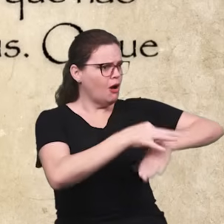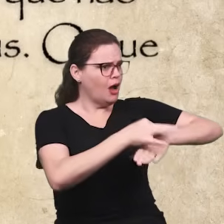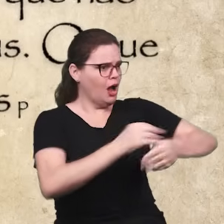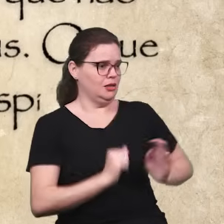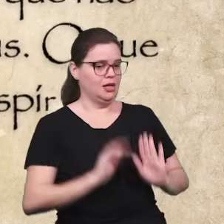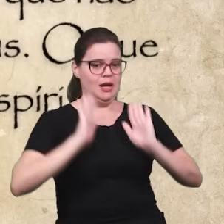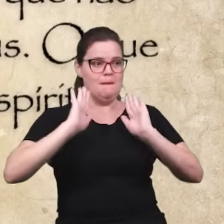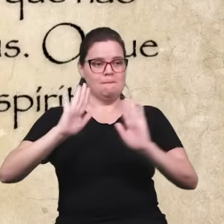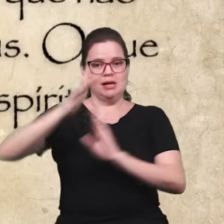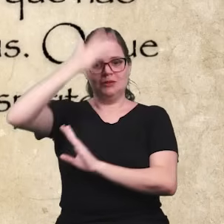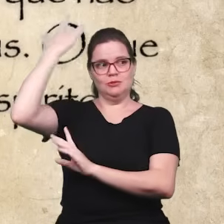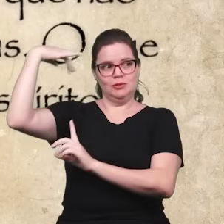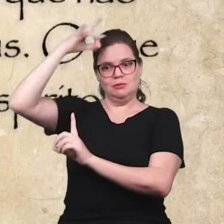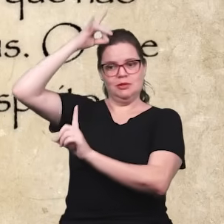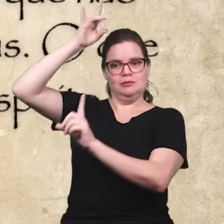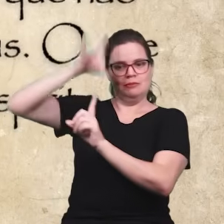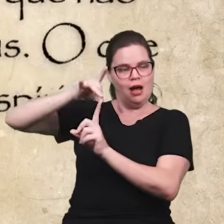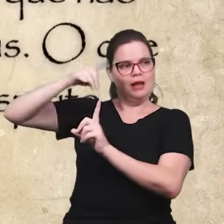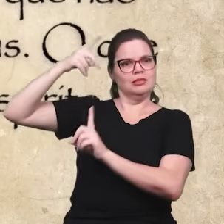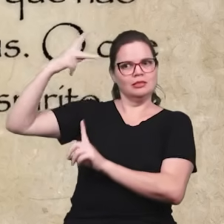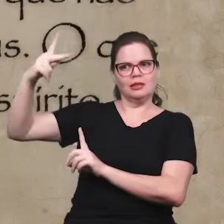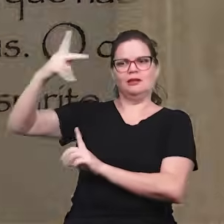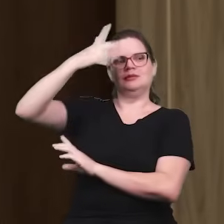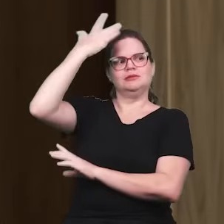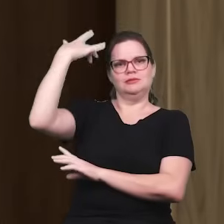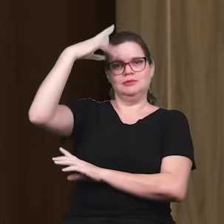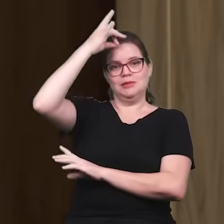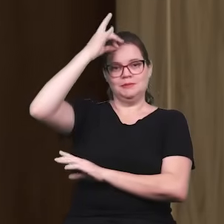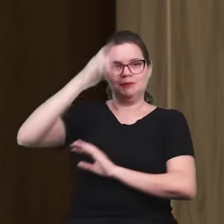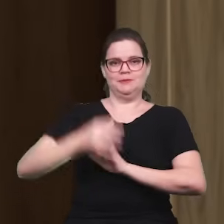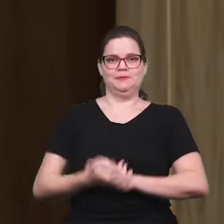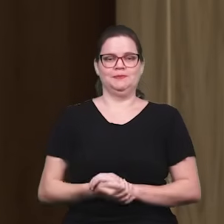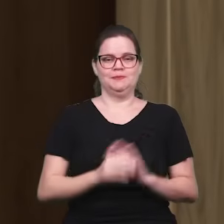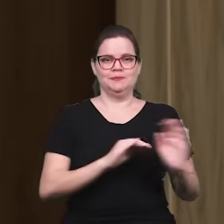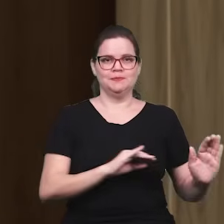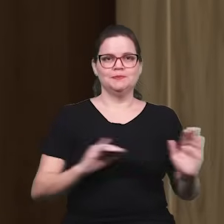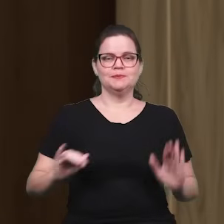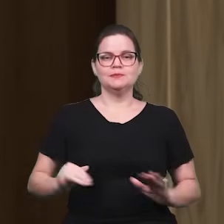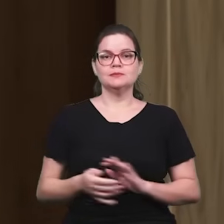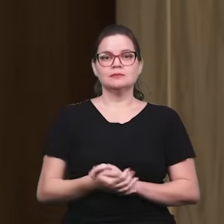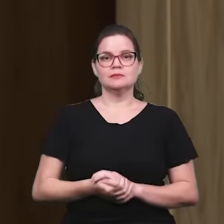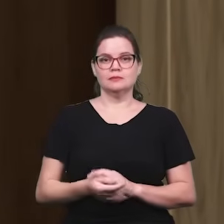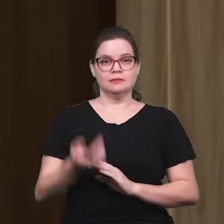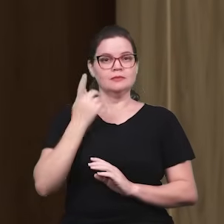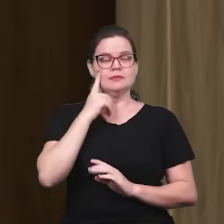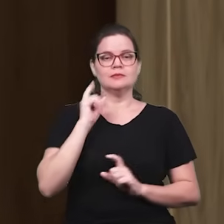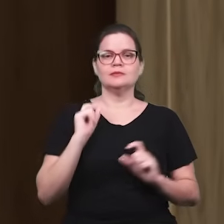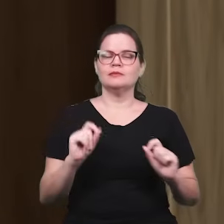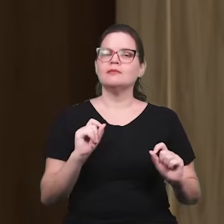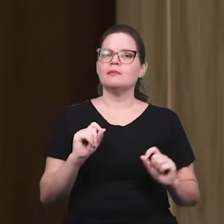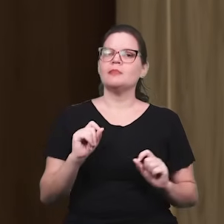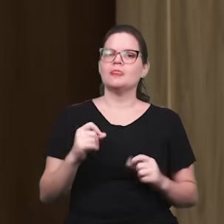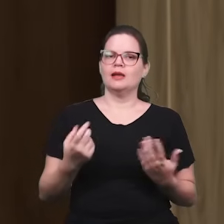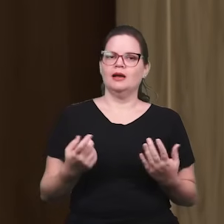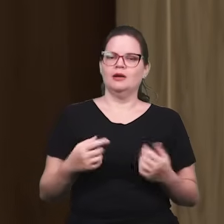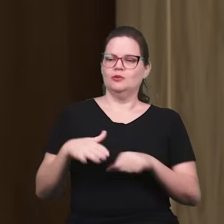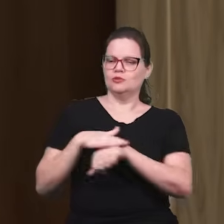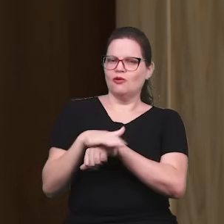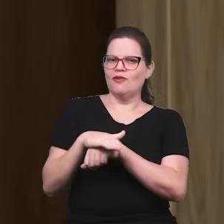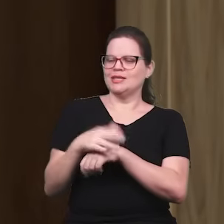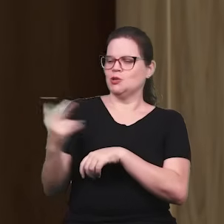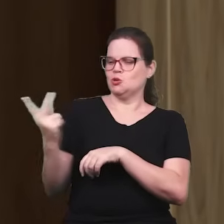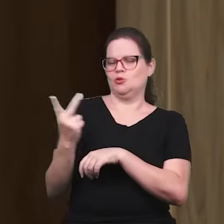Espírito é Espírito. Então, aqui foi esse encontro do